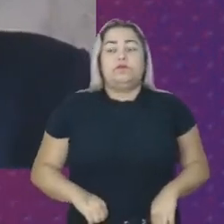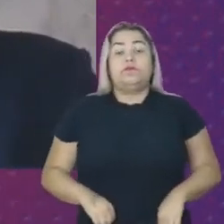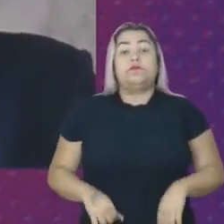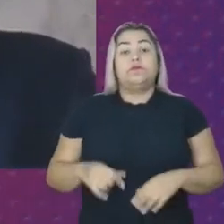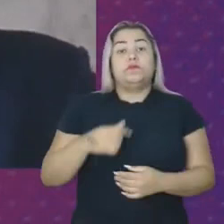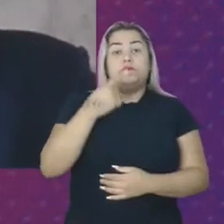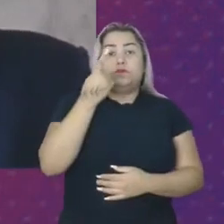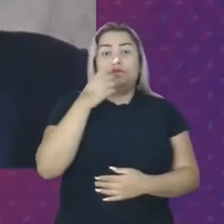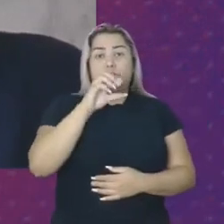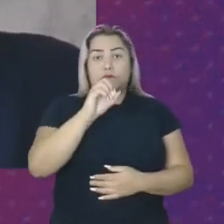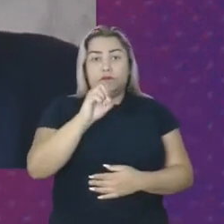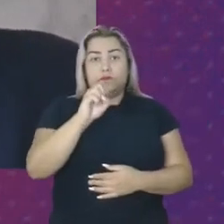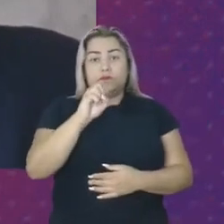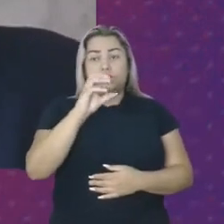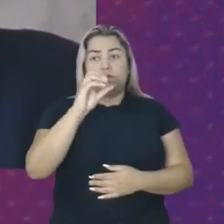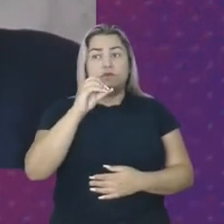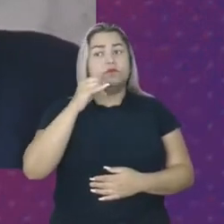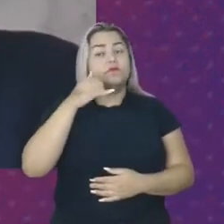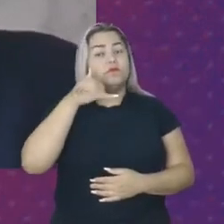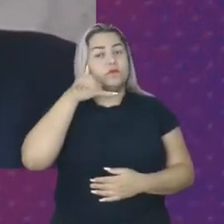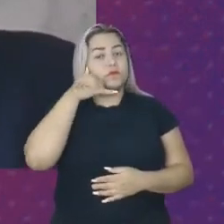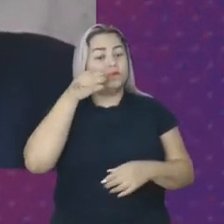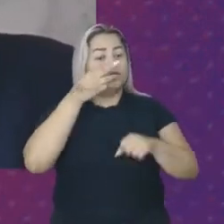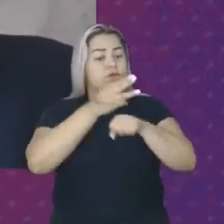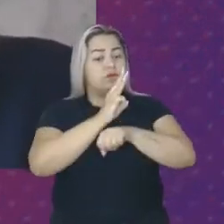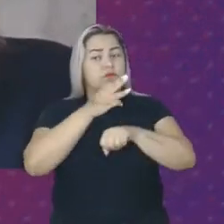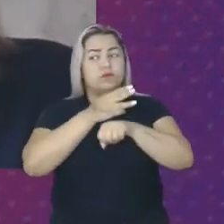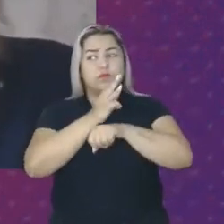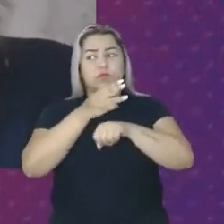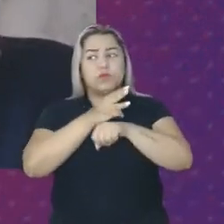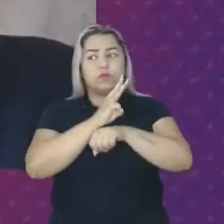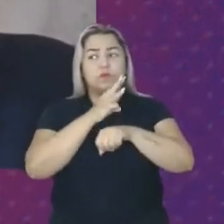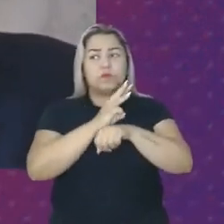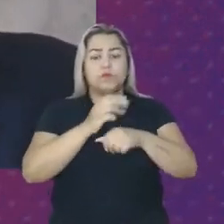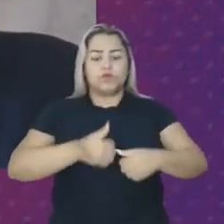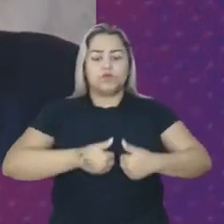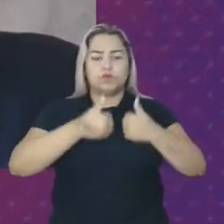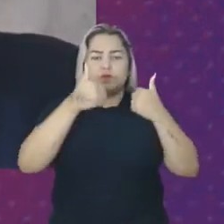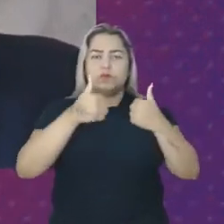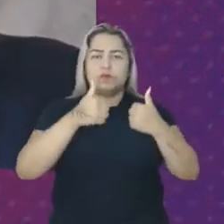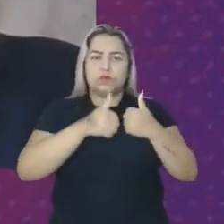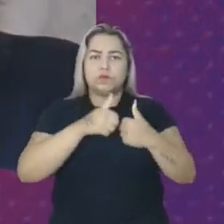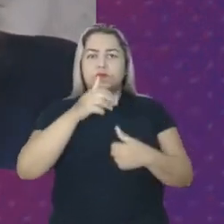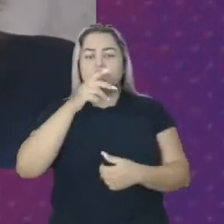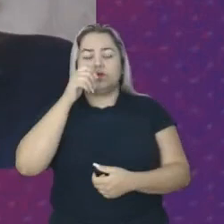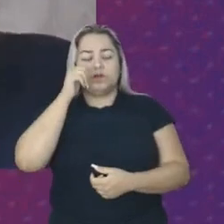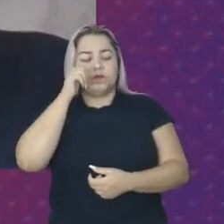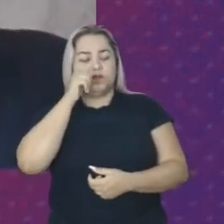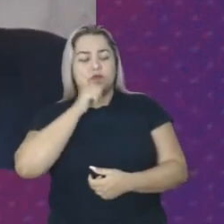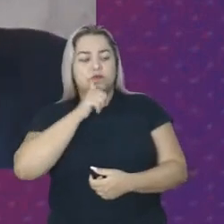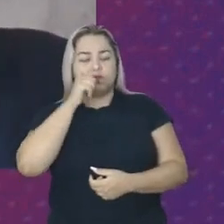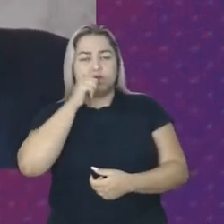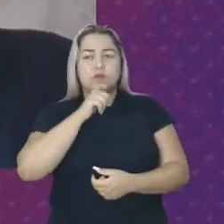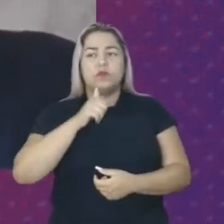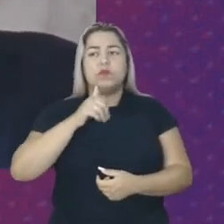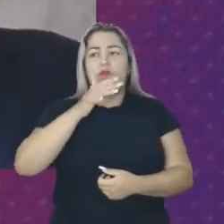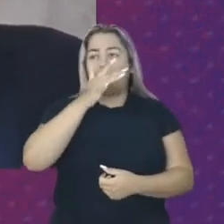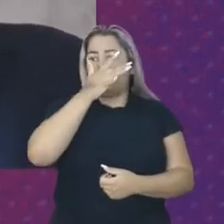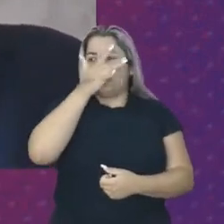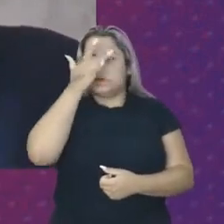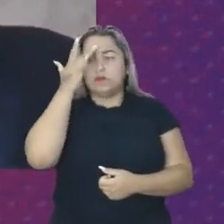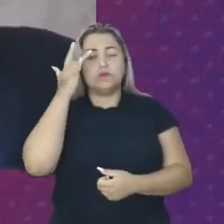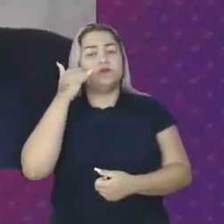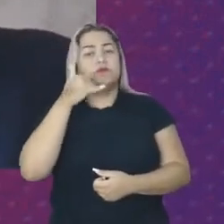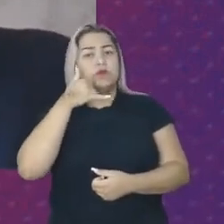Ligue 180 por WhatsApp. Melhoramos as condições de trabalho das atendentes. Vários assediadores,